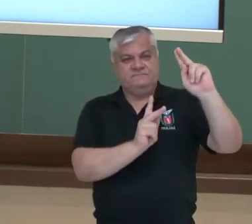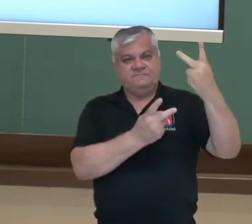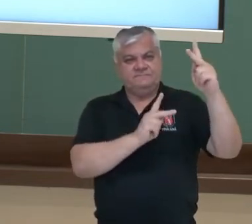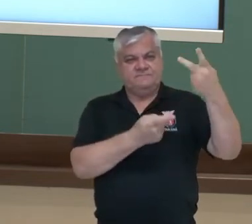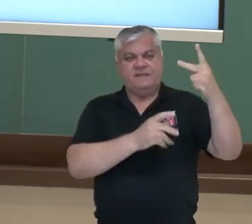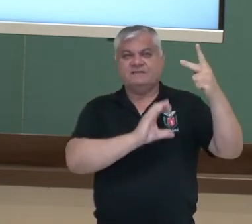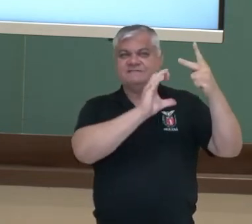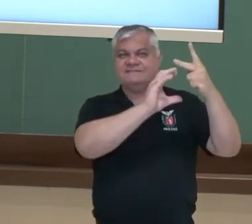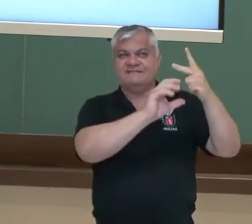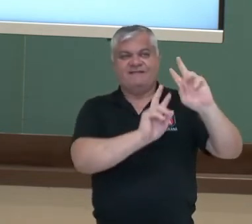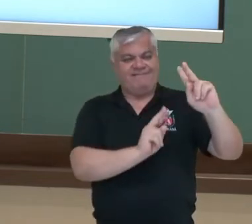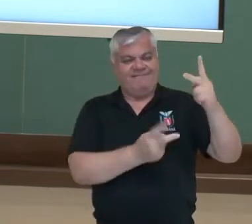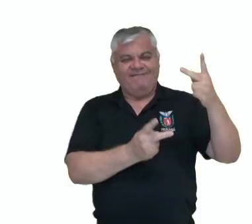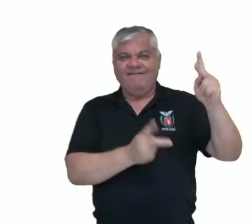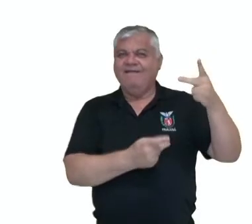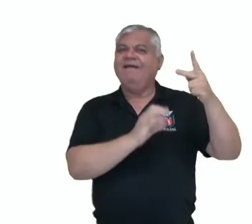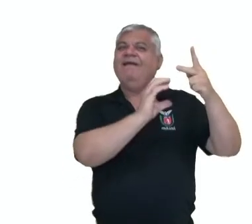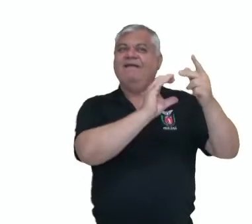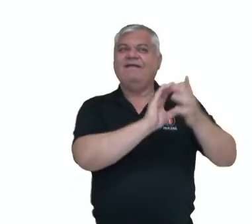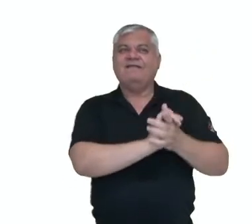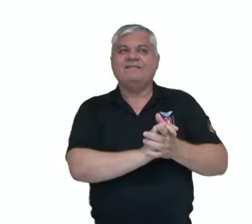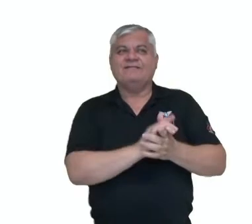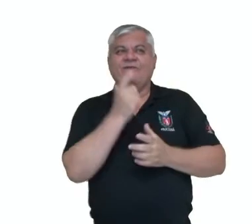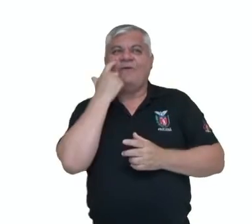aqui. Observe, ó, aqui, ó.